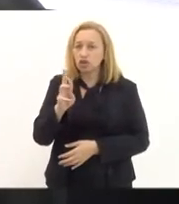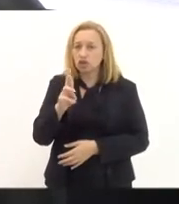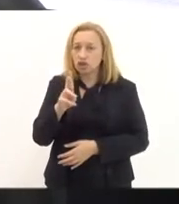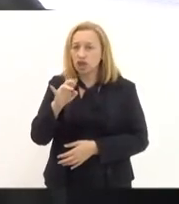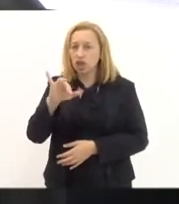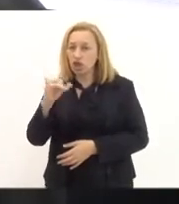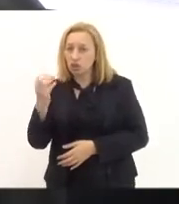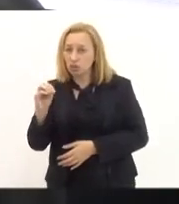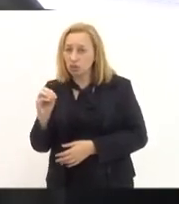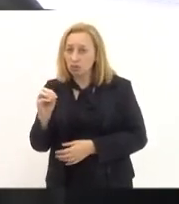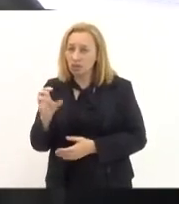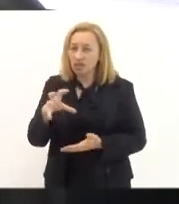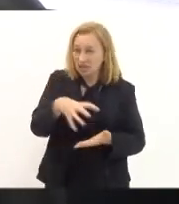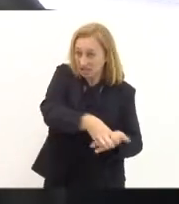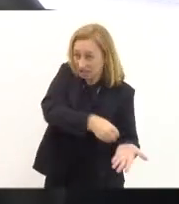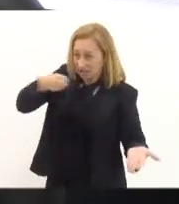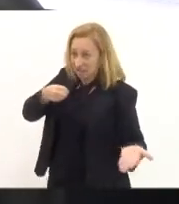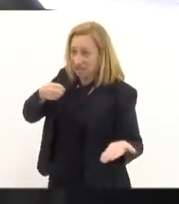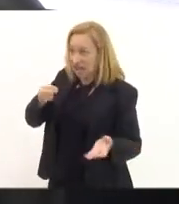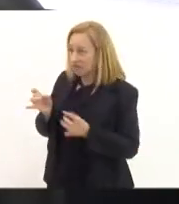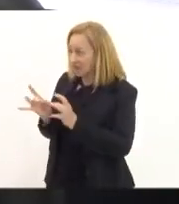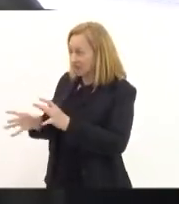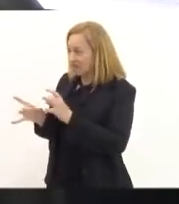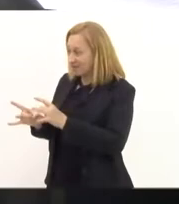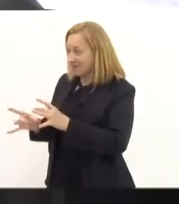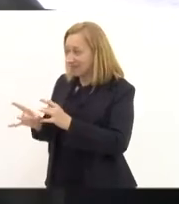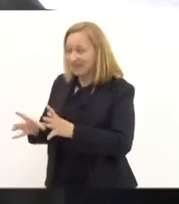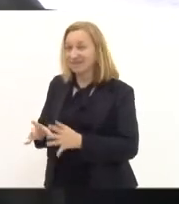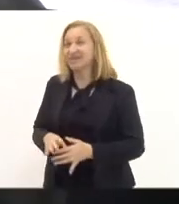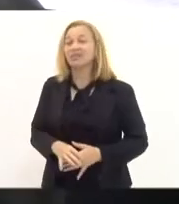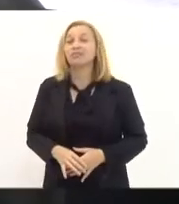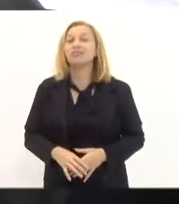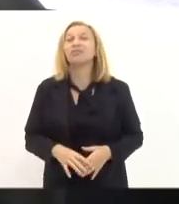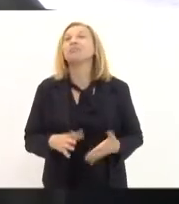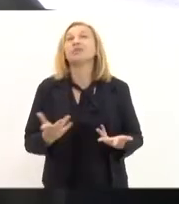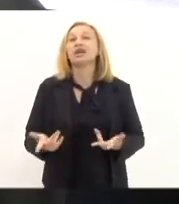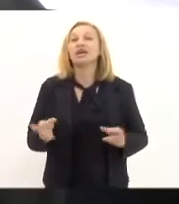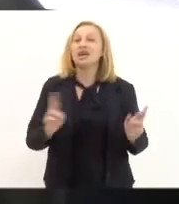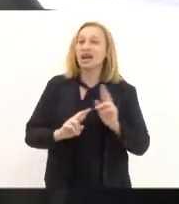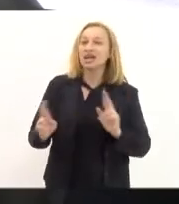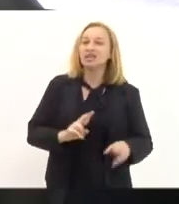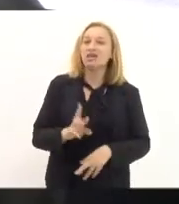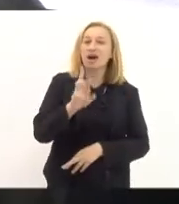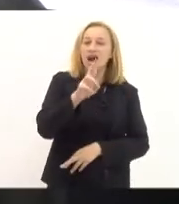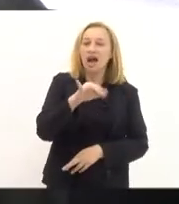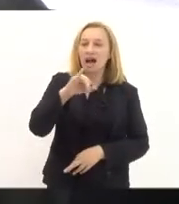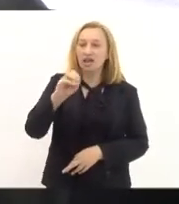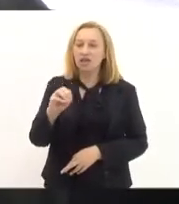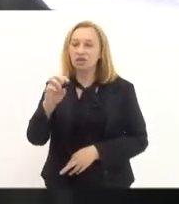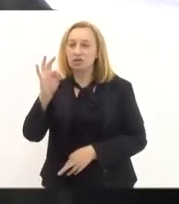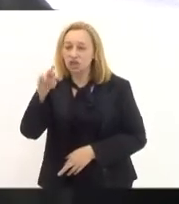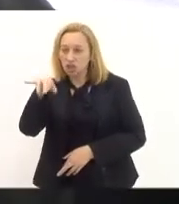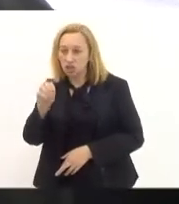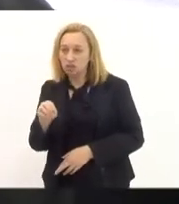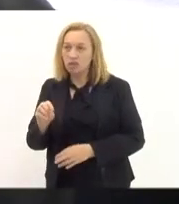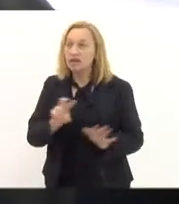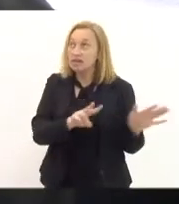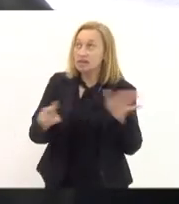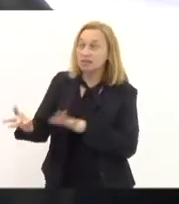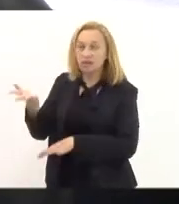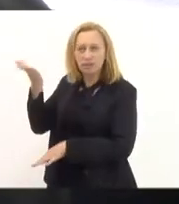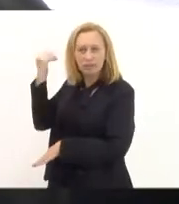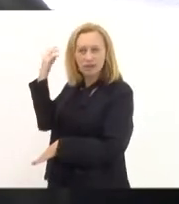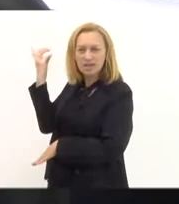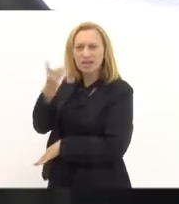em relação é a riotrilhos semana passada o deputado Daniel